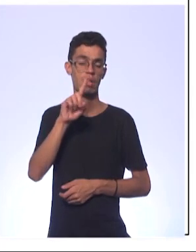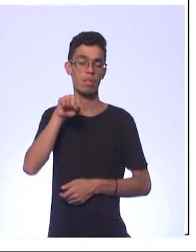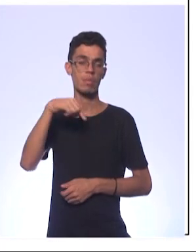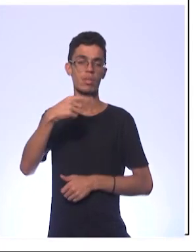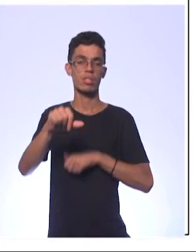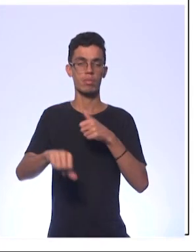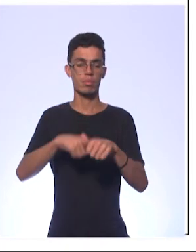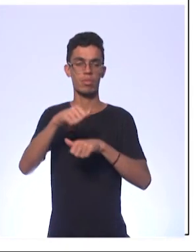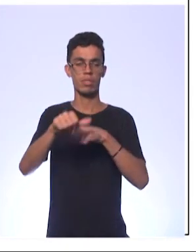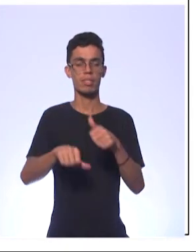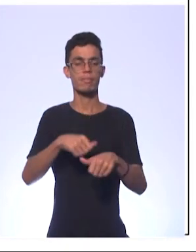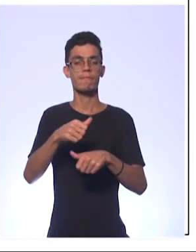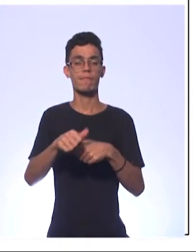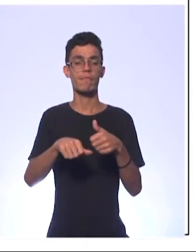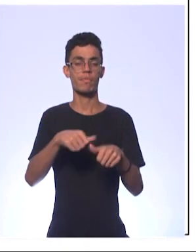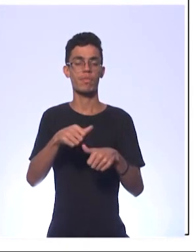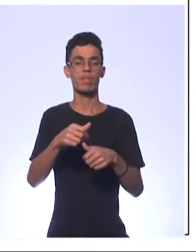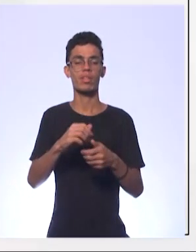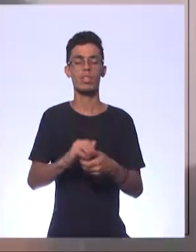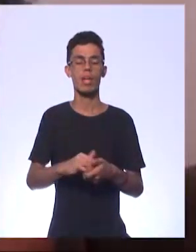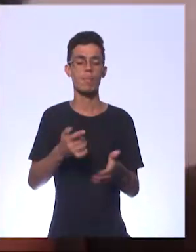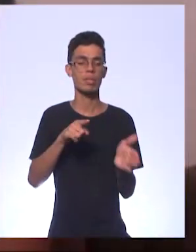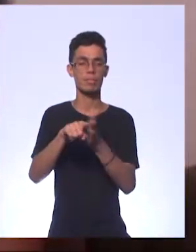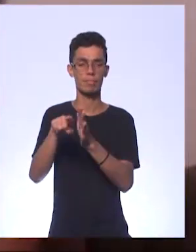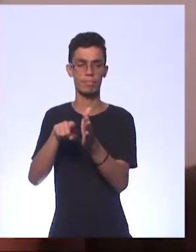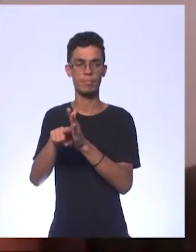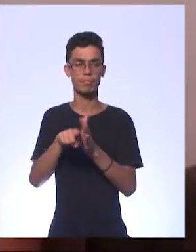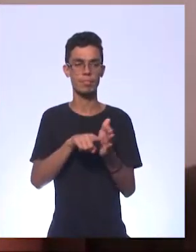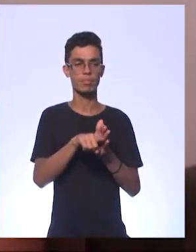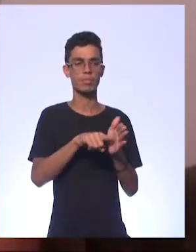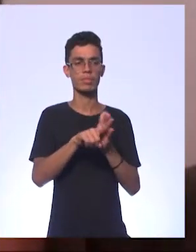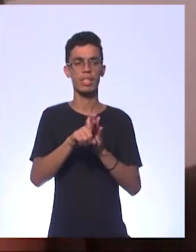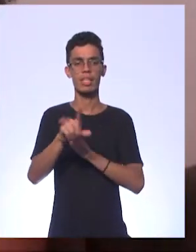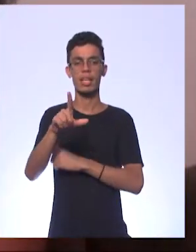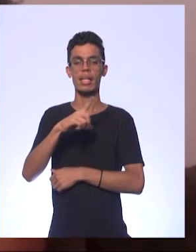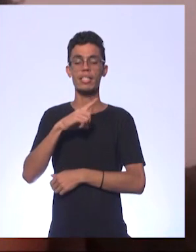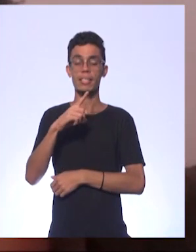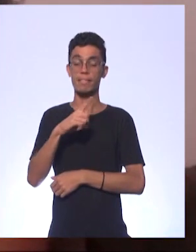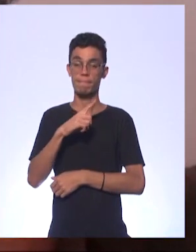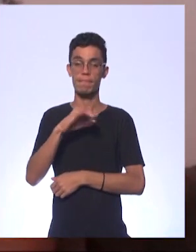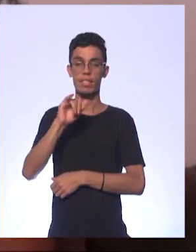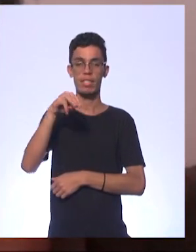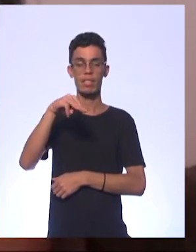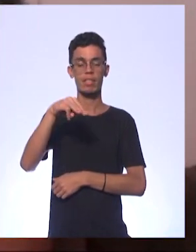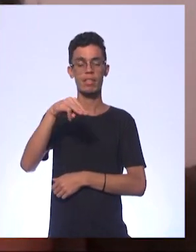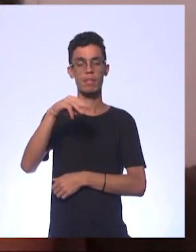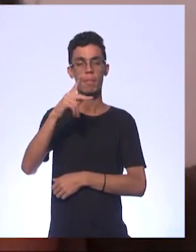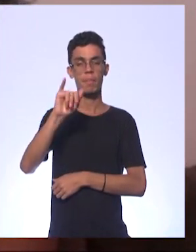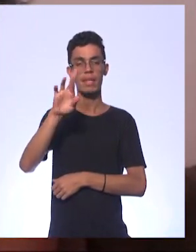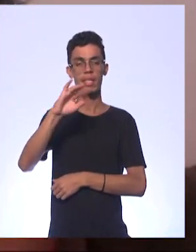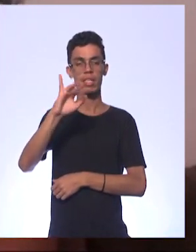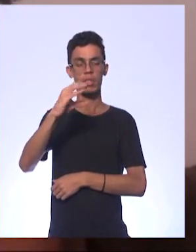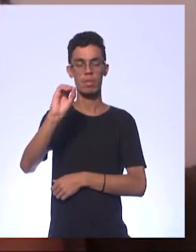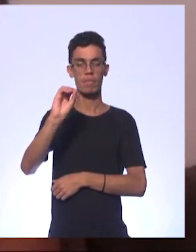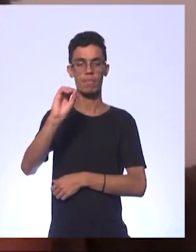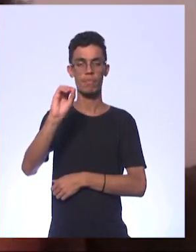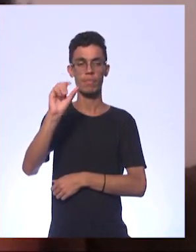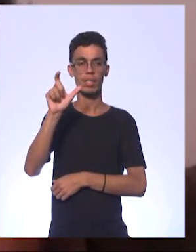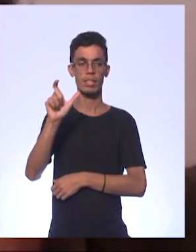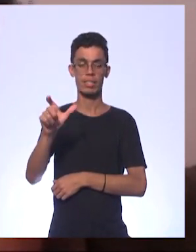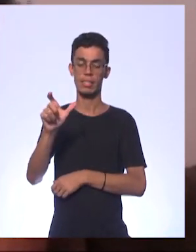por algum tipo assim, de verificação, né? Teríamos algo empírico, e nesse caso, a rubrica